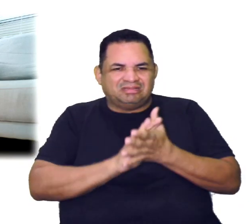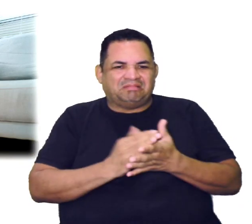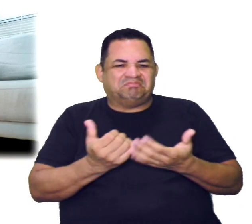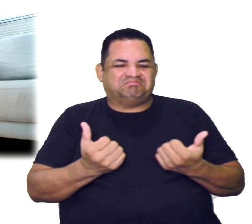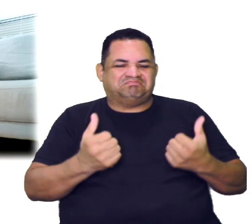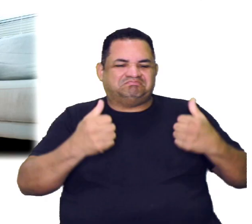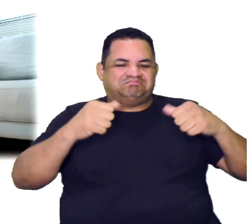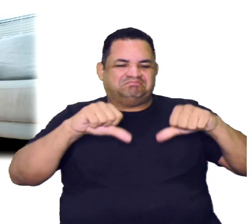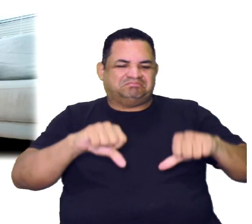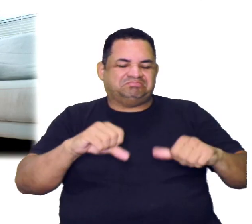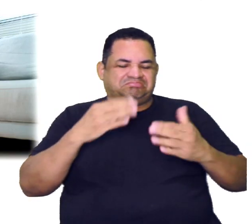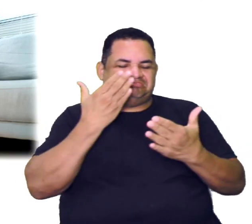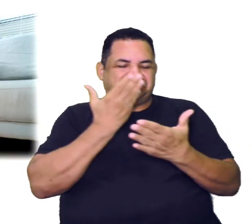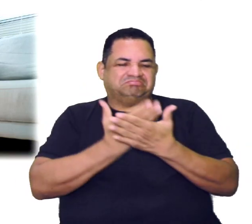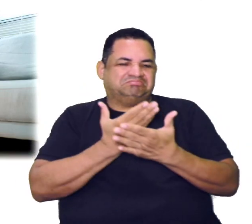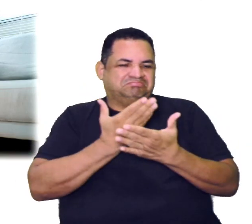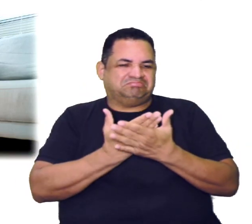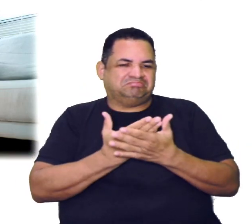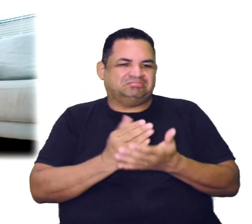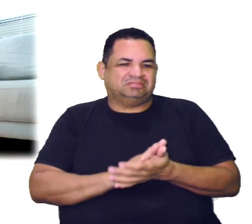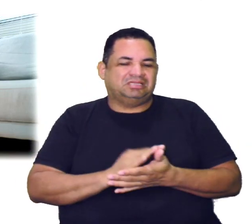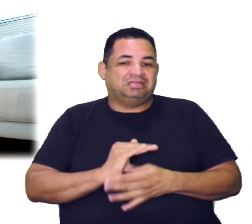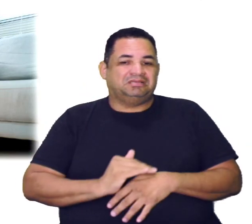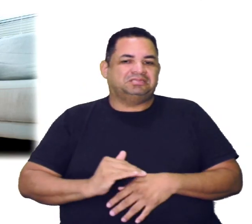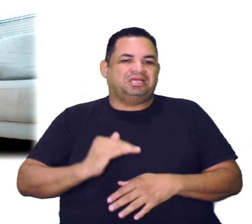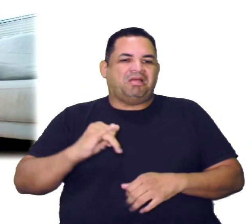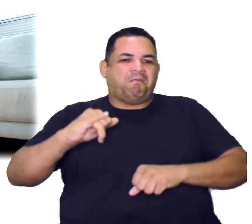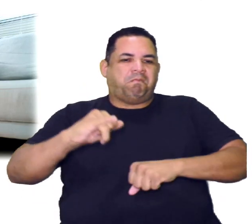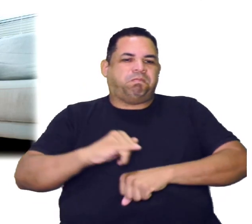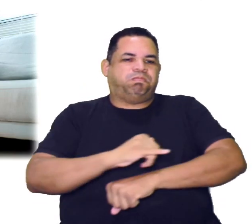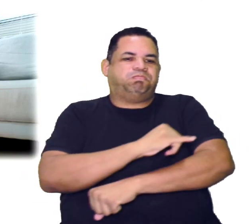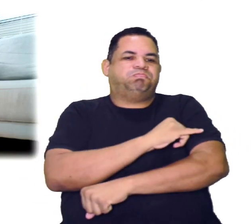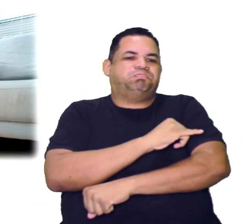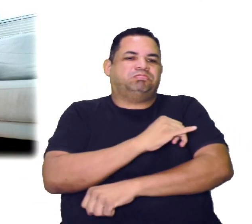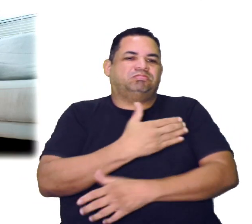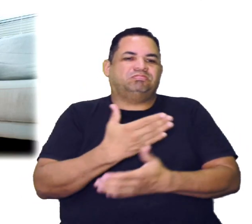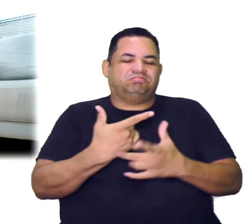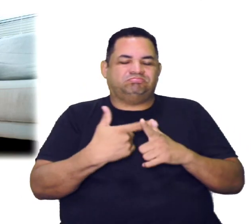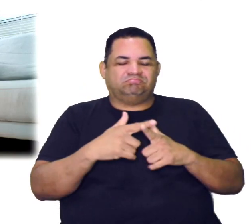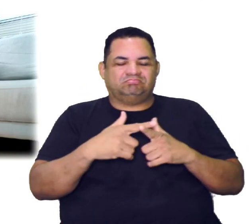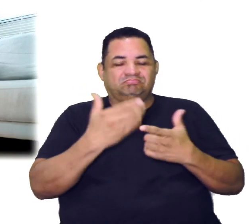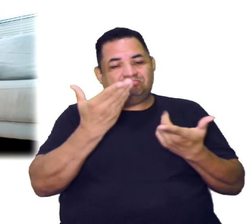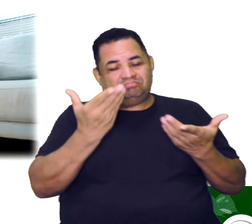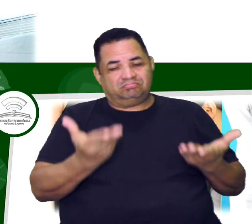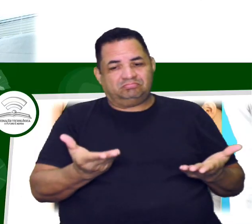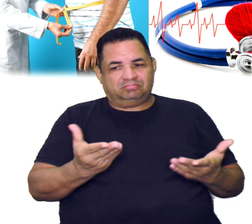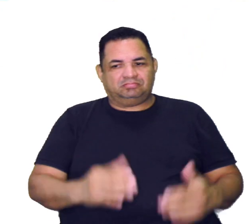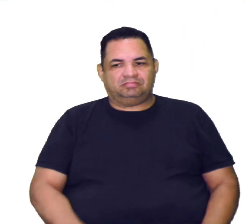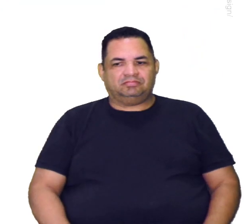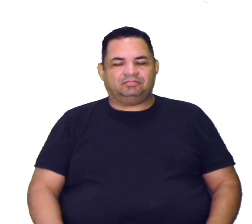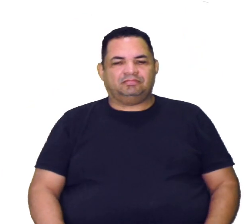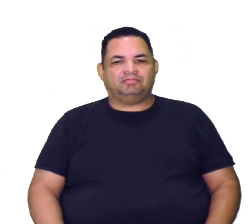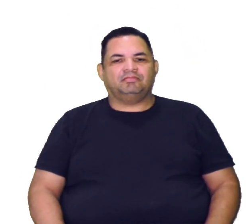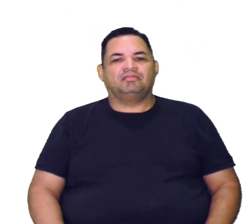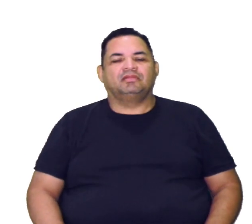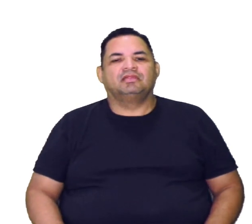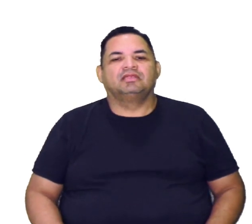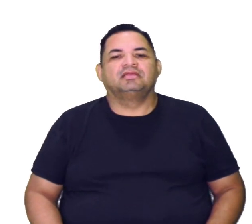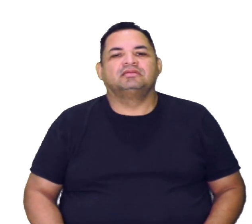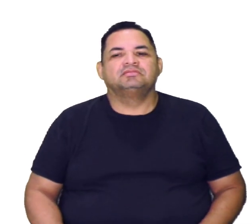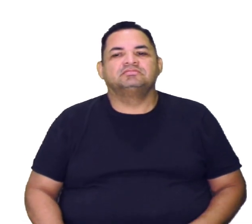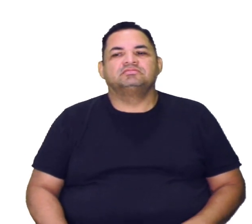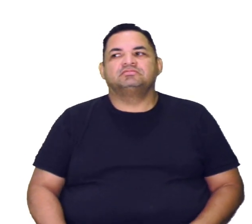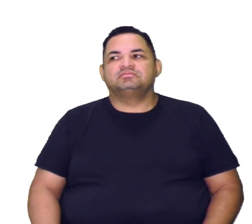Pois é, se você está muito acima do seu peso, está atrelado a isso, tá? O que a